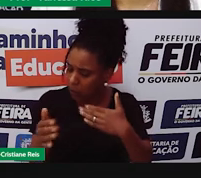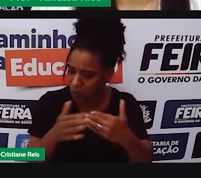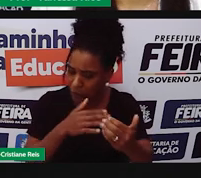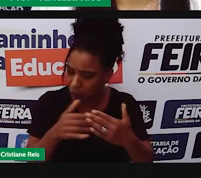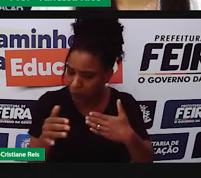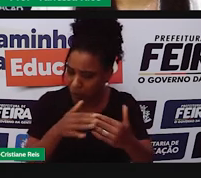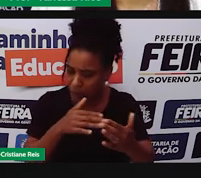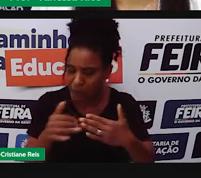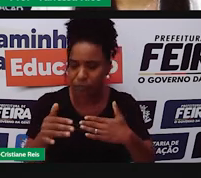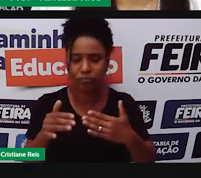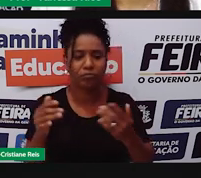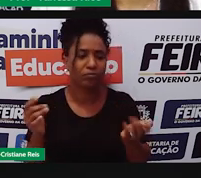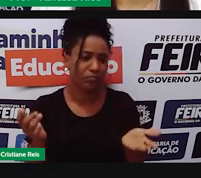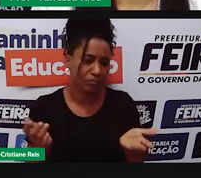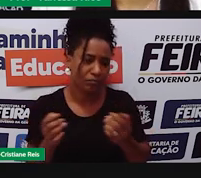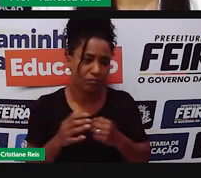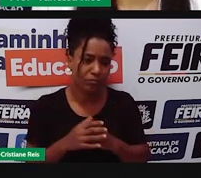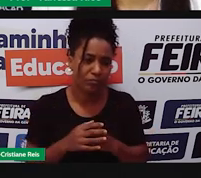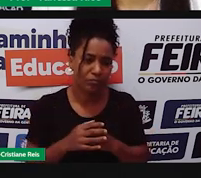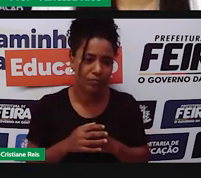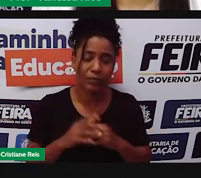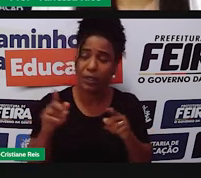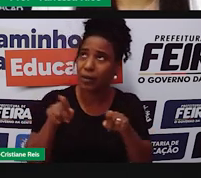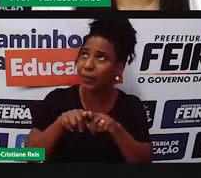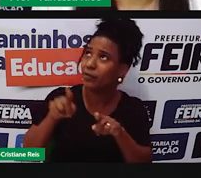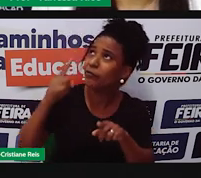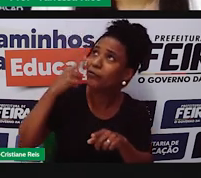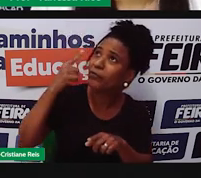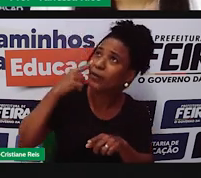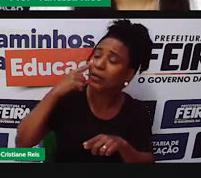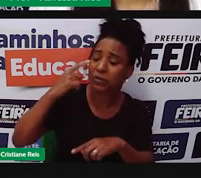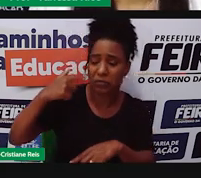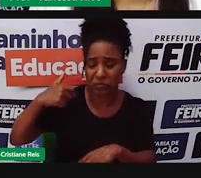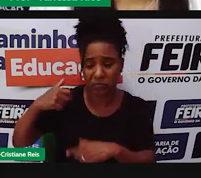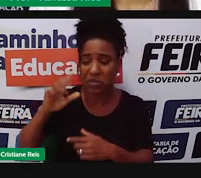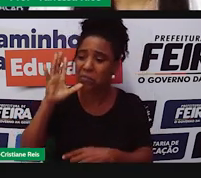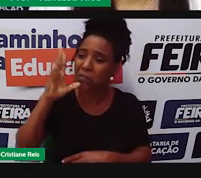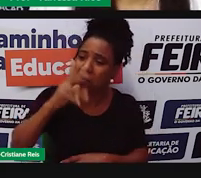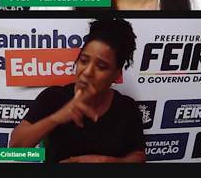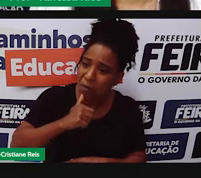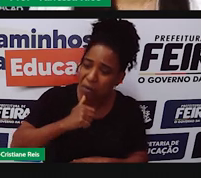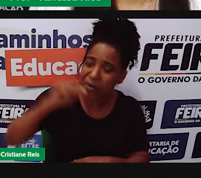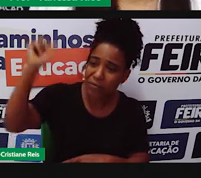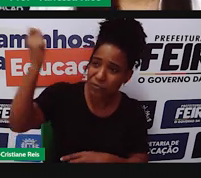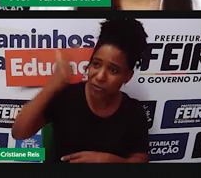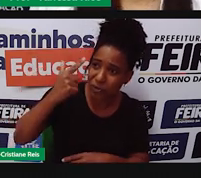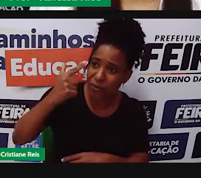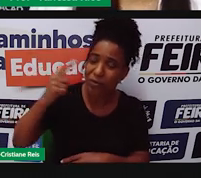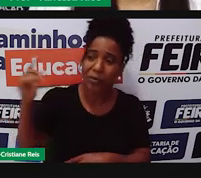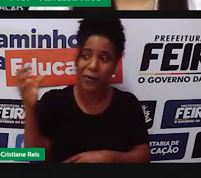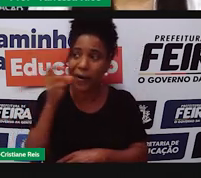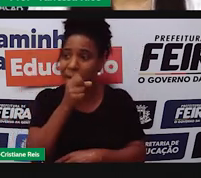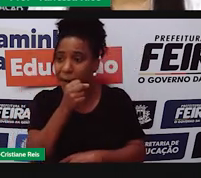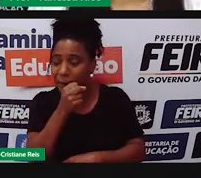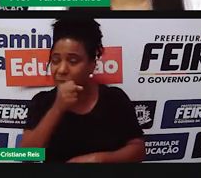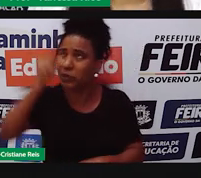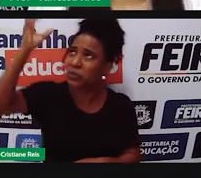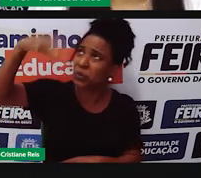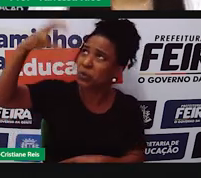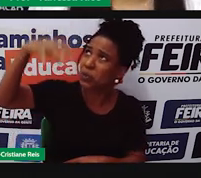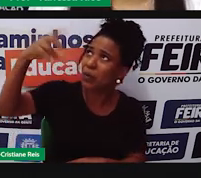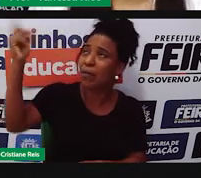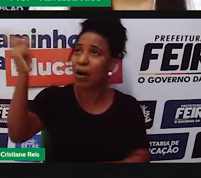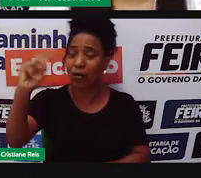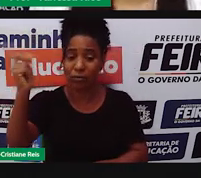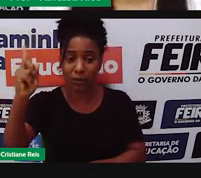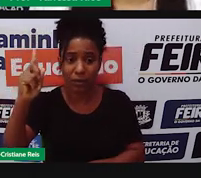do momento aí, do tempo de exposição. E se o tempo está nublado, se está